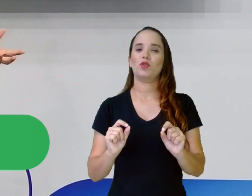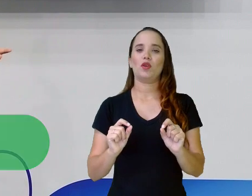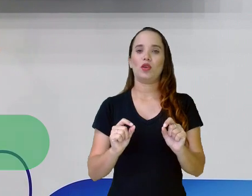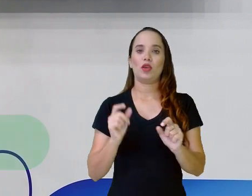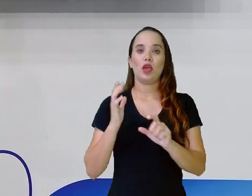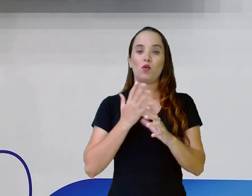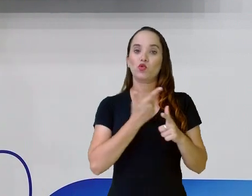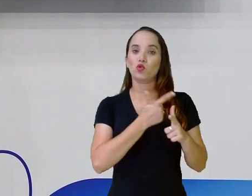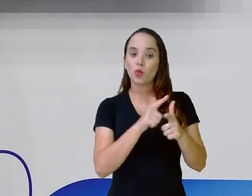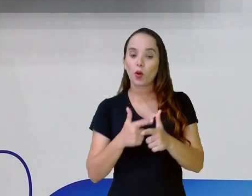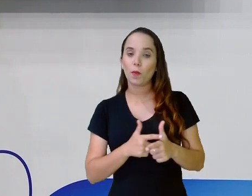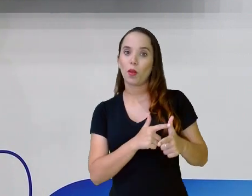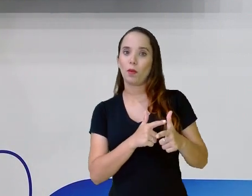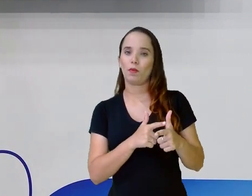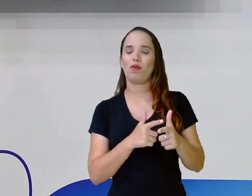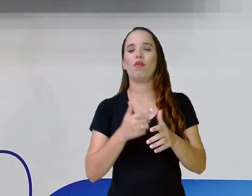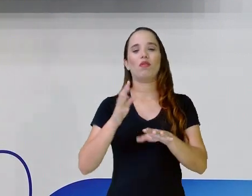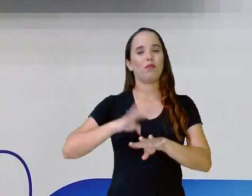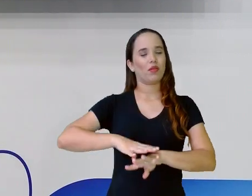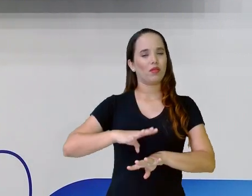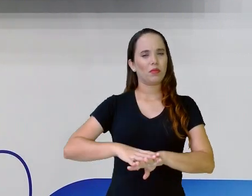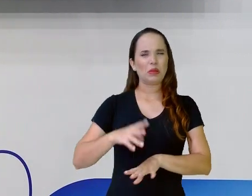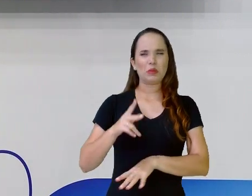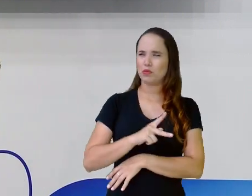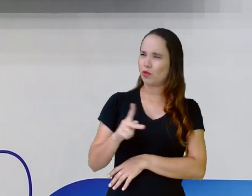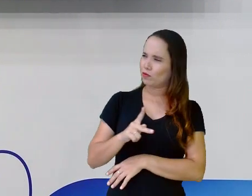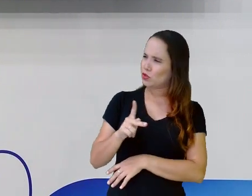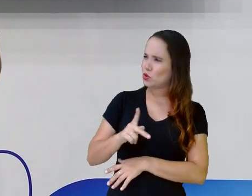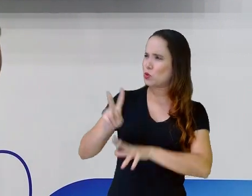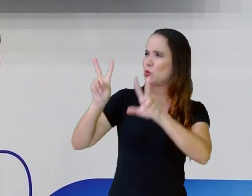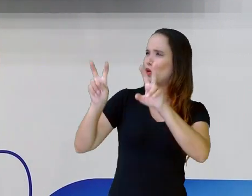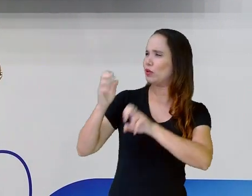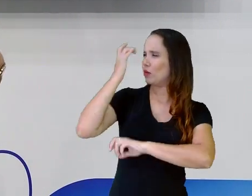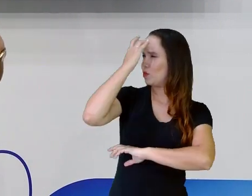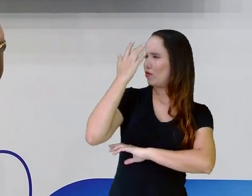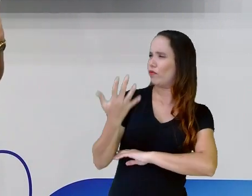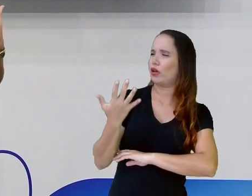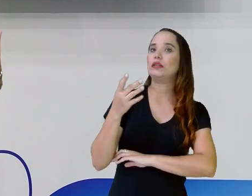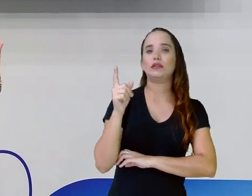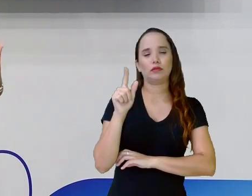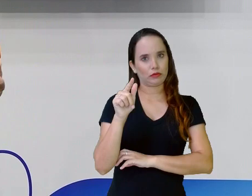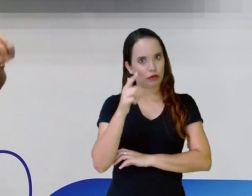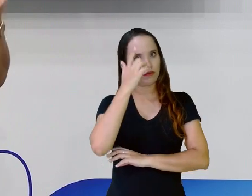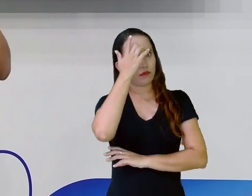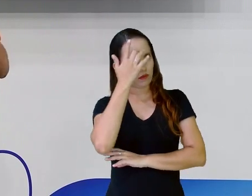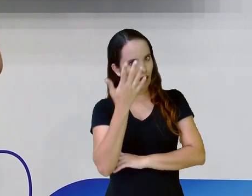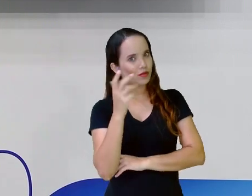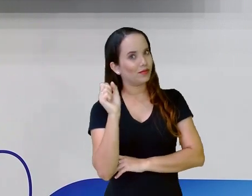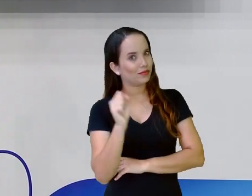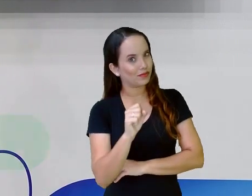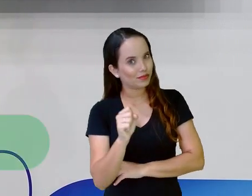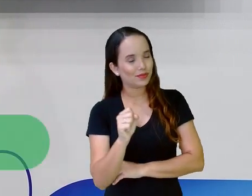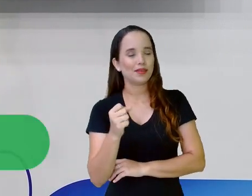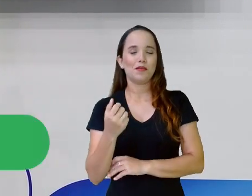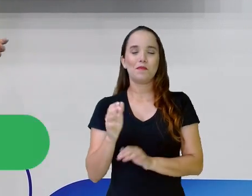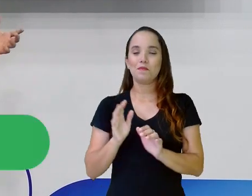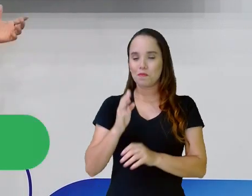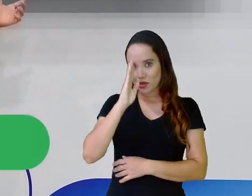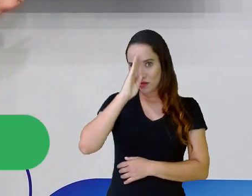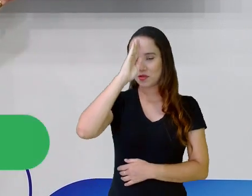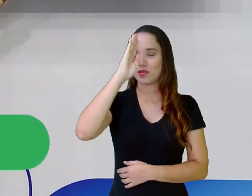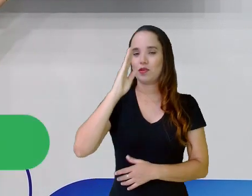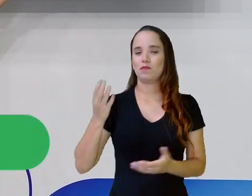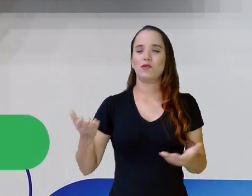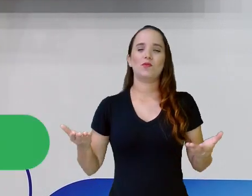operações matemáticas. Professora, que assunto fácil! É fácil demais. Especificamente, a gente